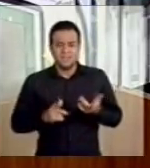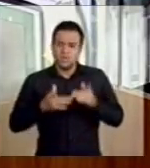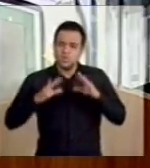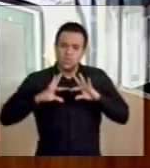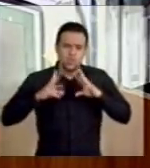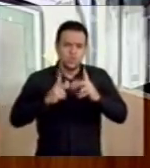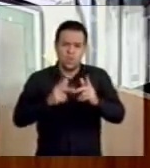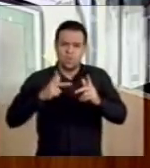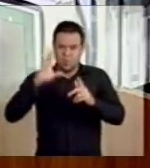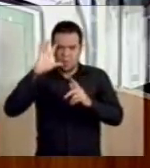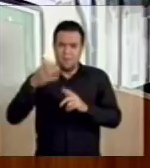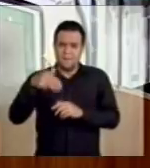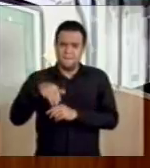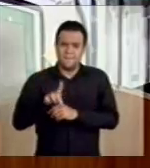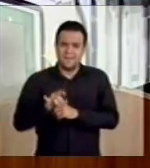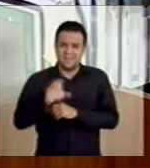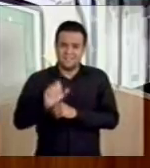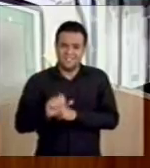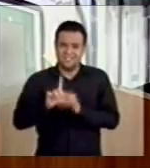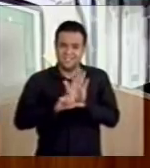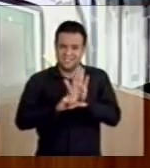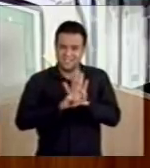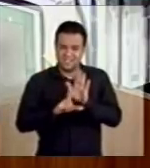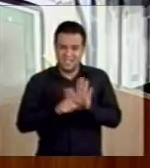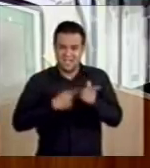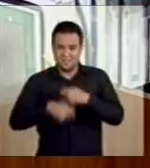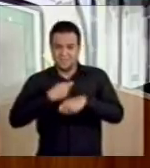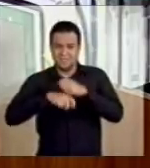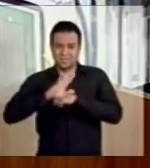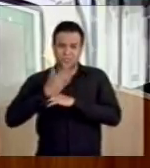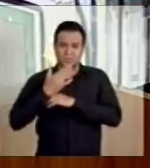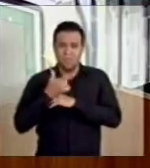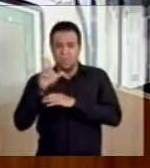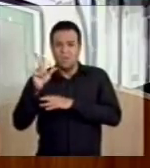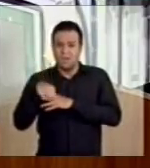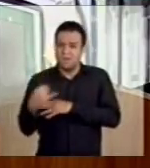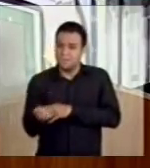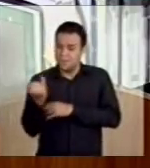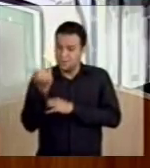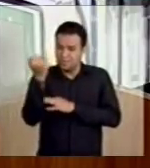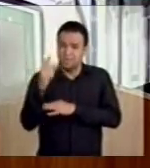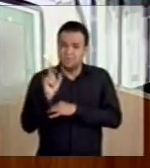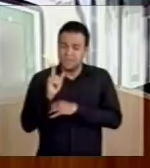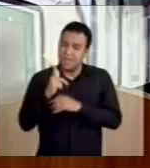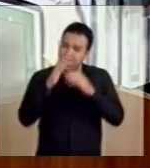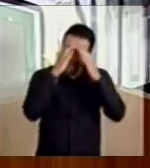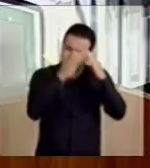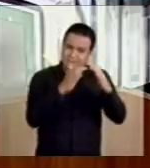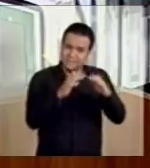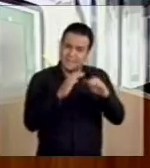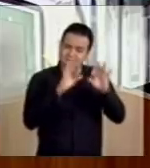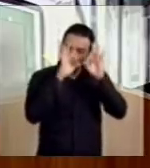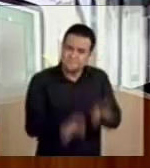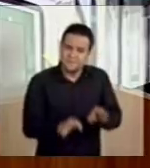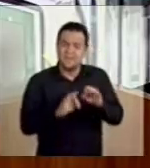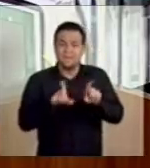as medidas legislativas, administrativas e de outros tipos que sejam necessárias para respeitar plenamente e